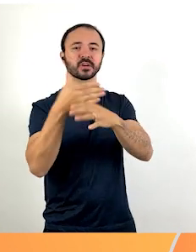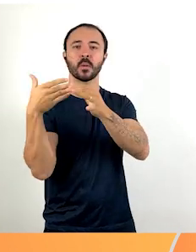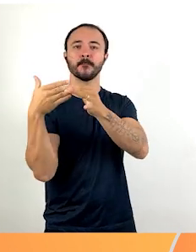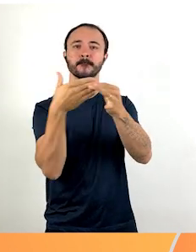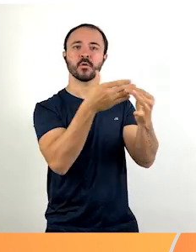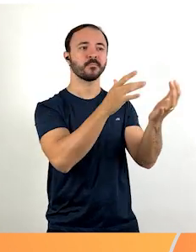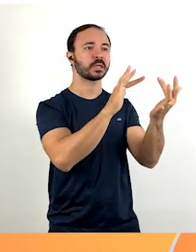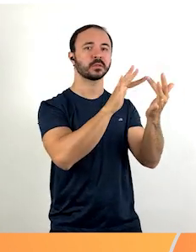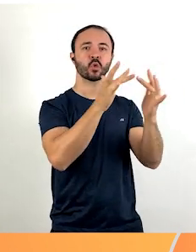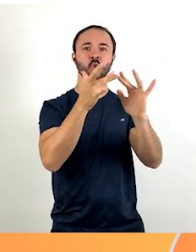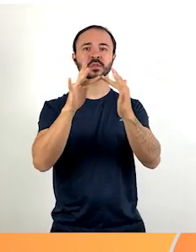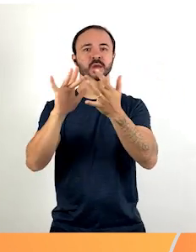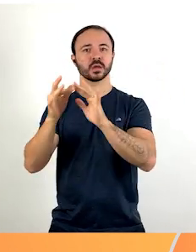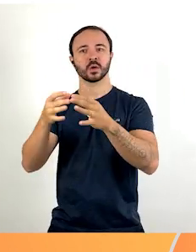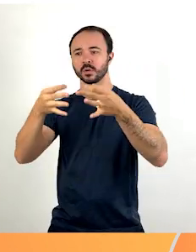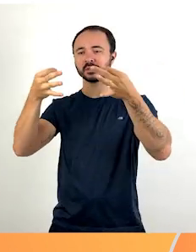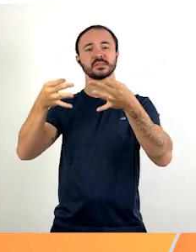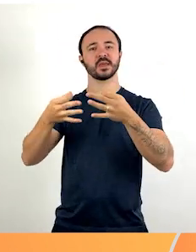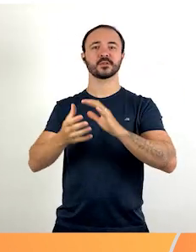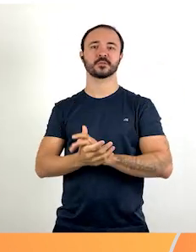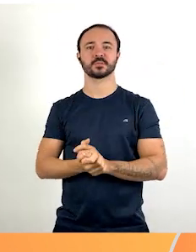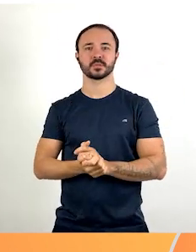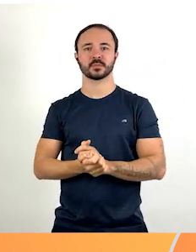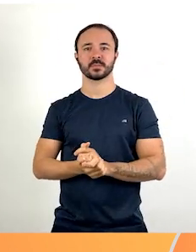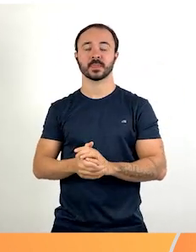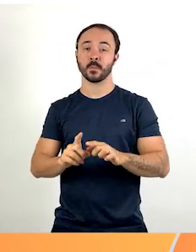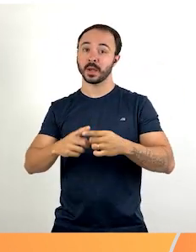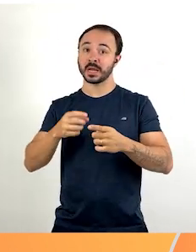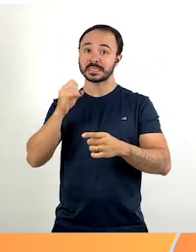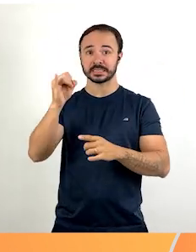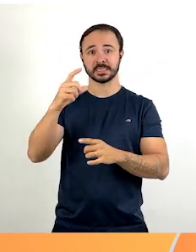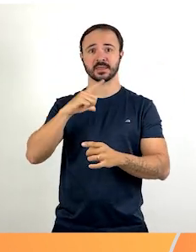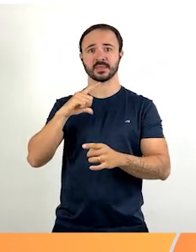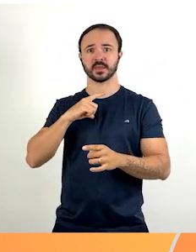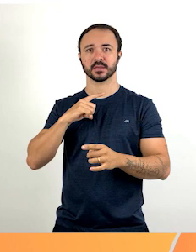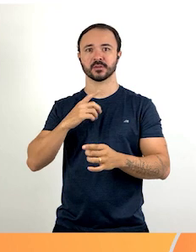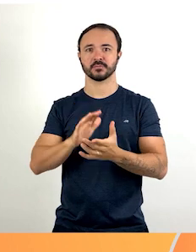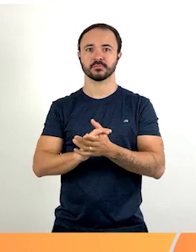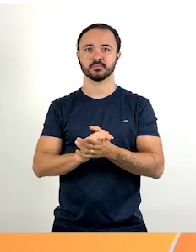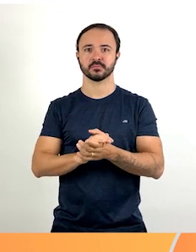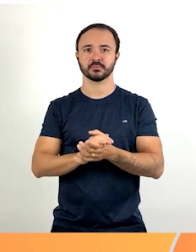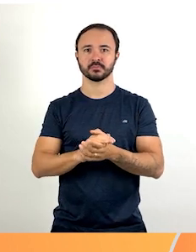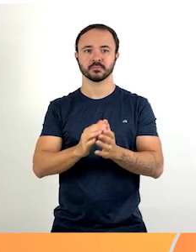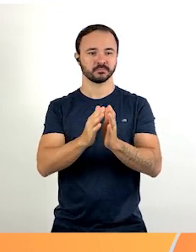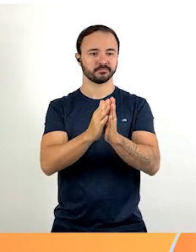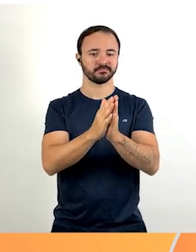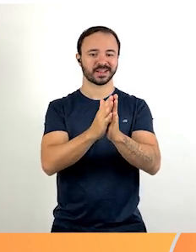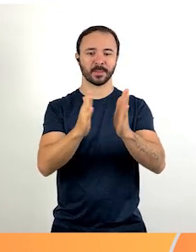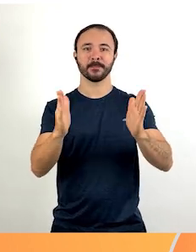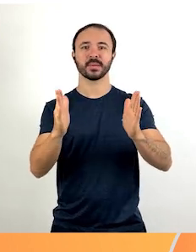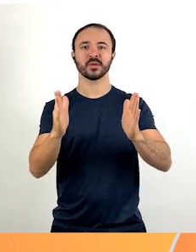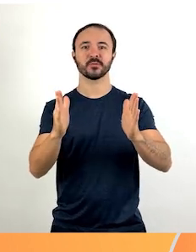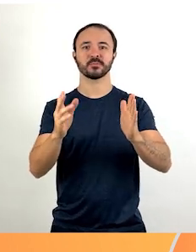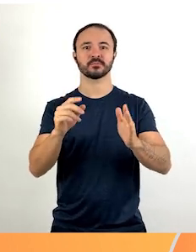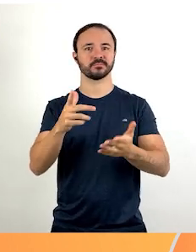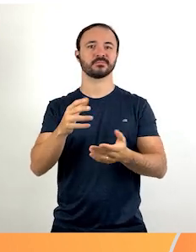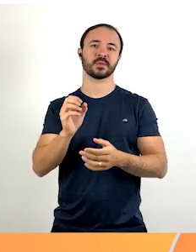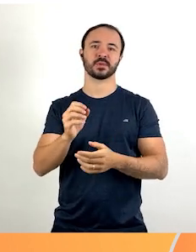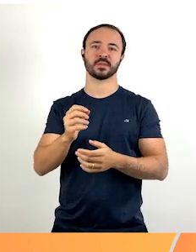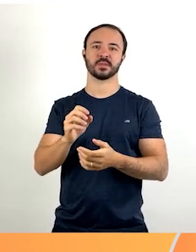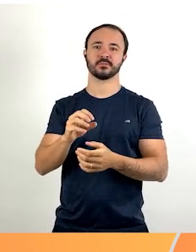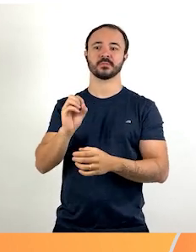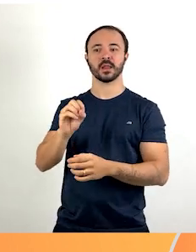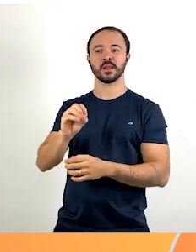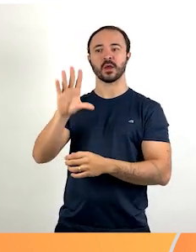sem ser interrompida. Quando você tem a abertura dessa passagem, ou seja, quando o interruptor é